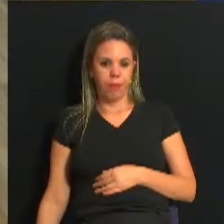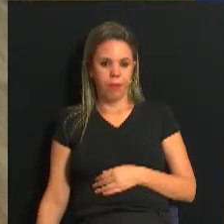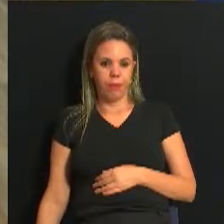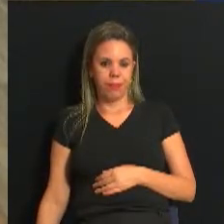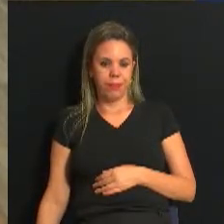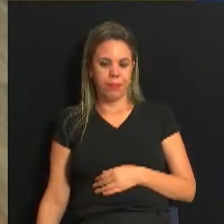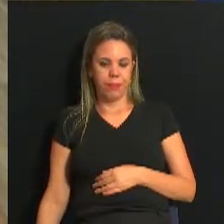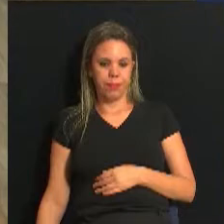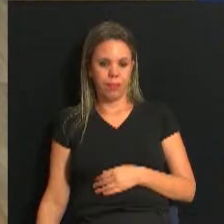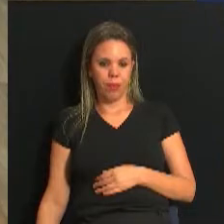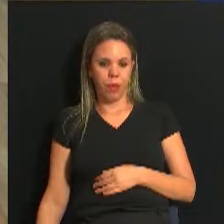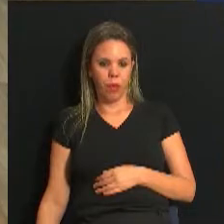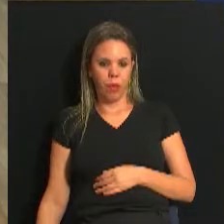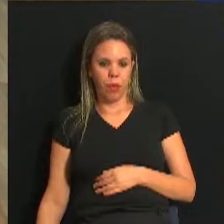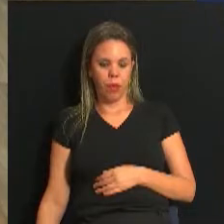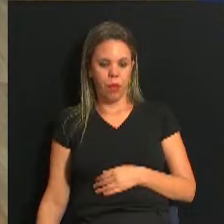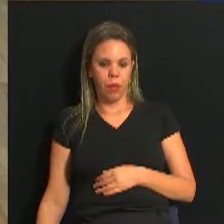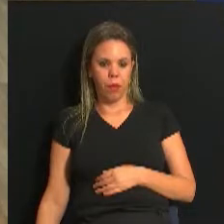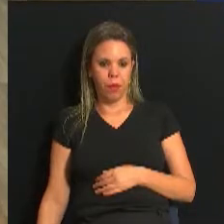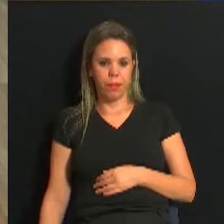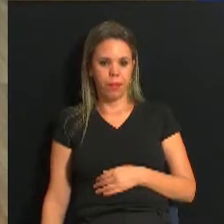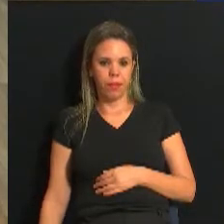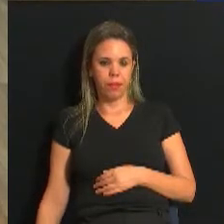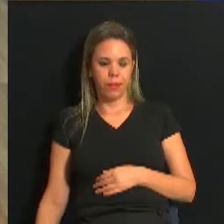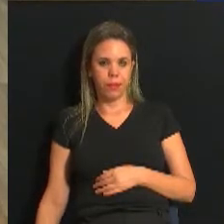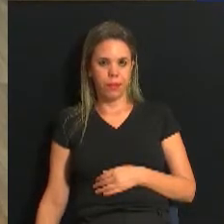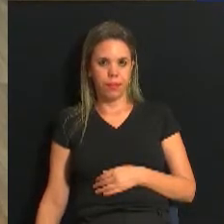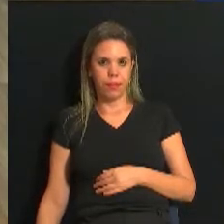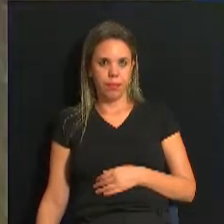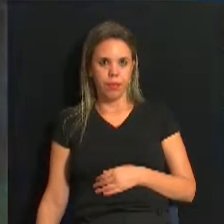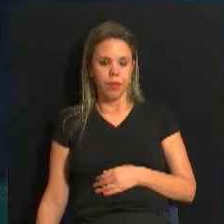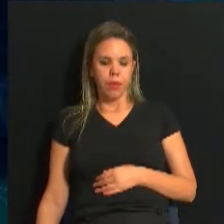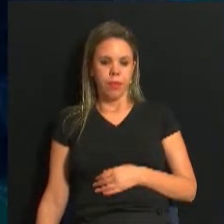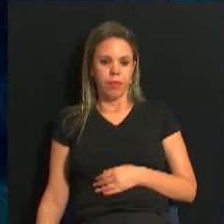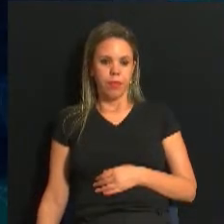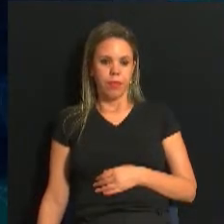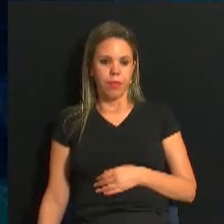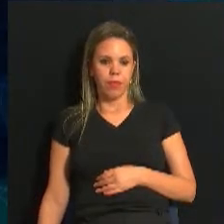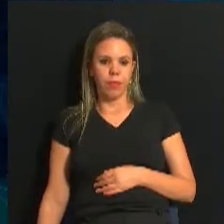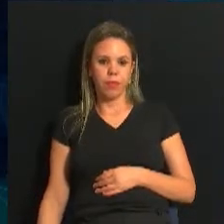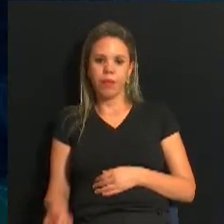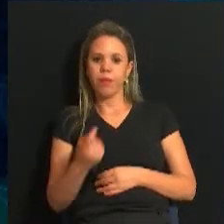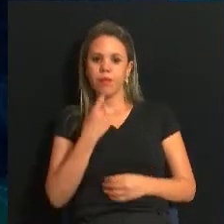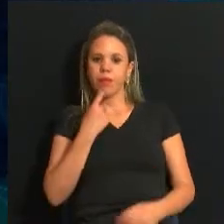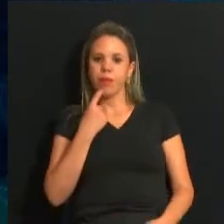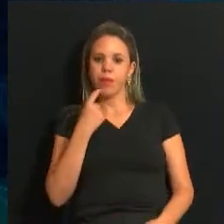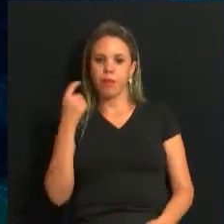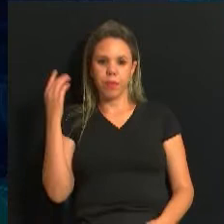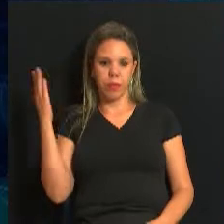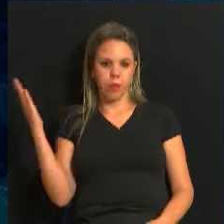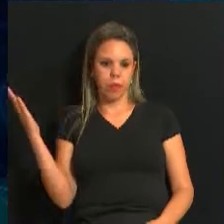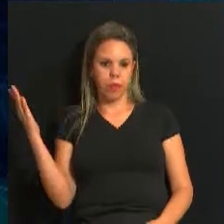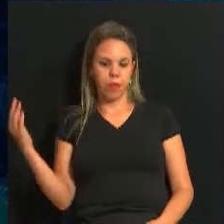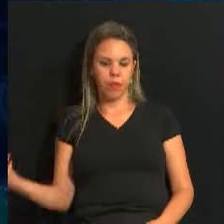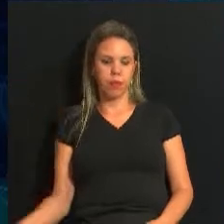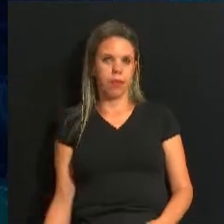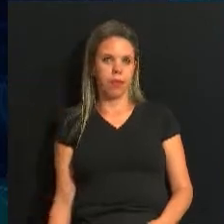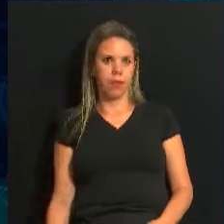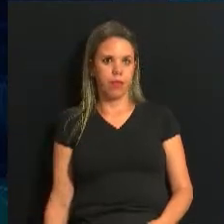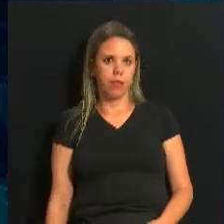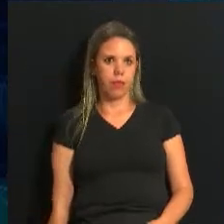471.991 casos confirmados desde o início da pandemia, e Campinas, até esta quinta-feira, somava